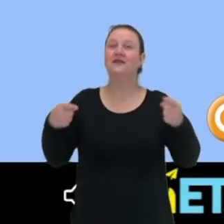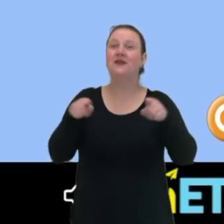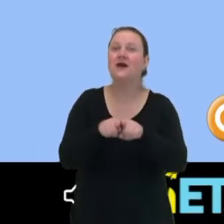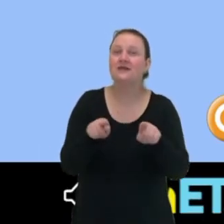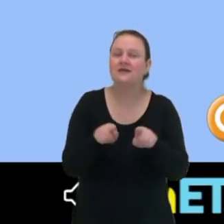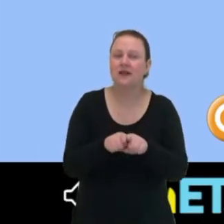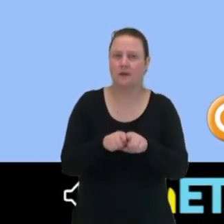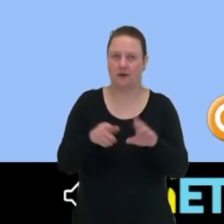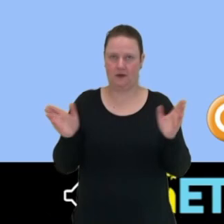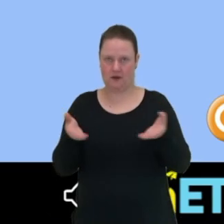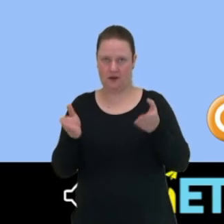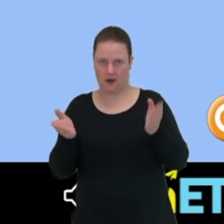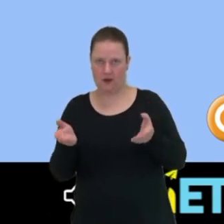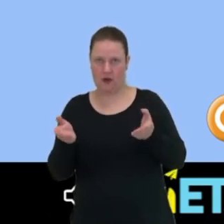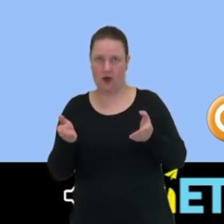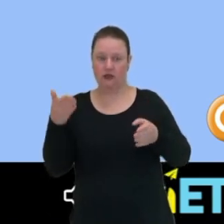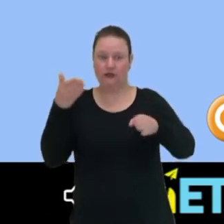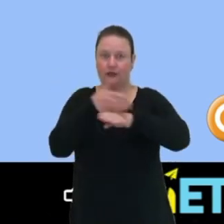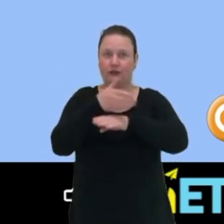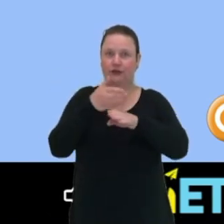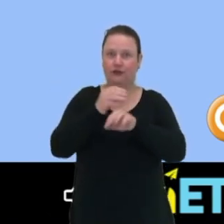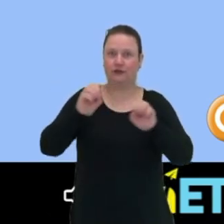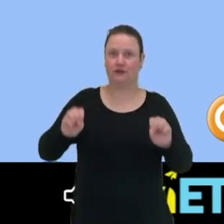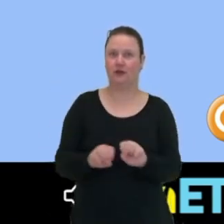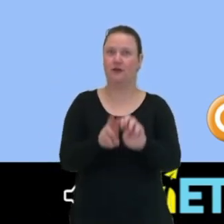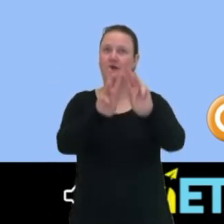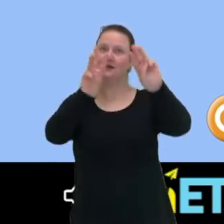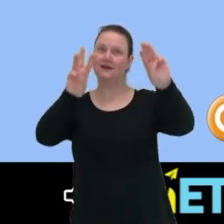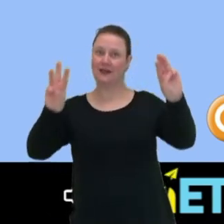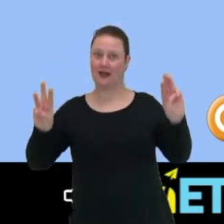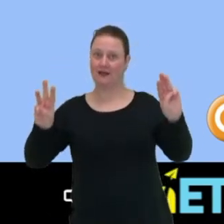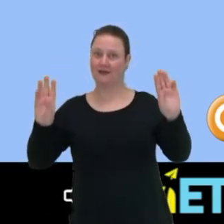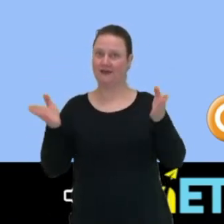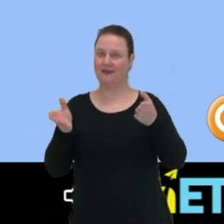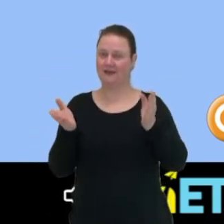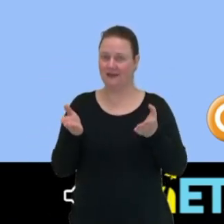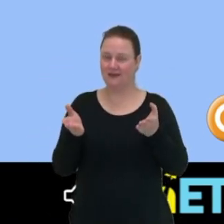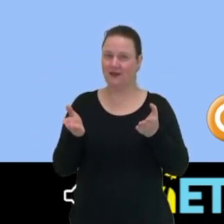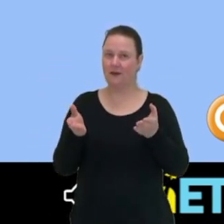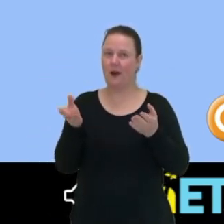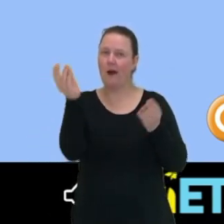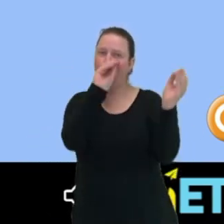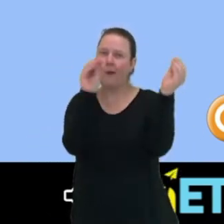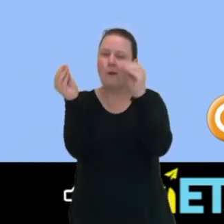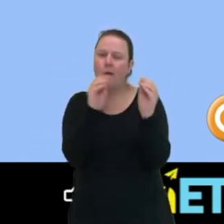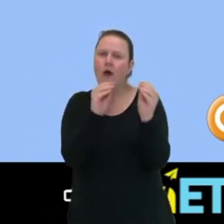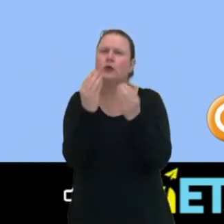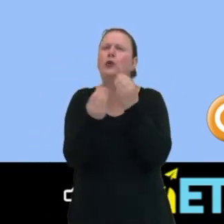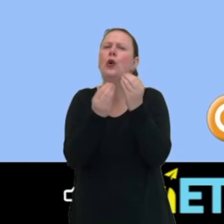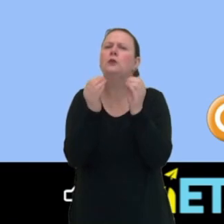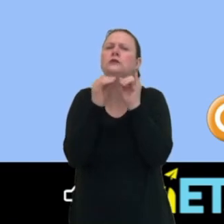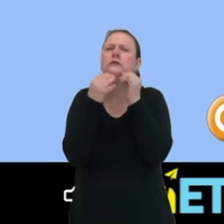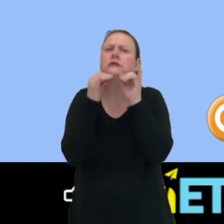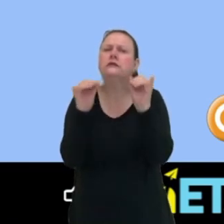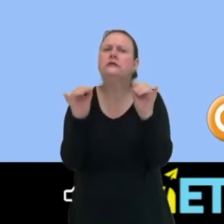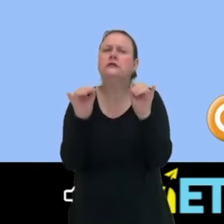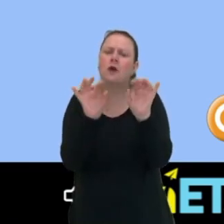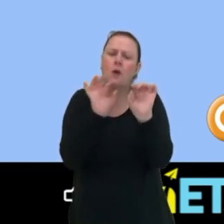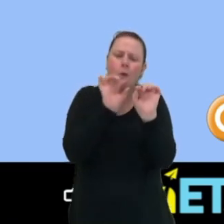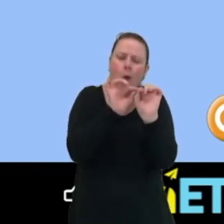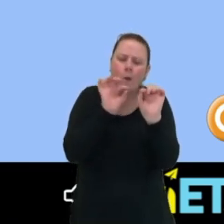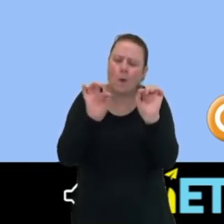Voltamos! Então, nós já estamos no site do FET Colorado, no kit para montar um circuito. E reparem no